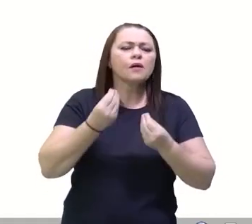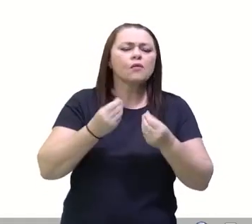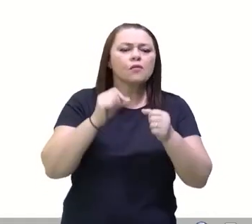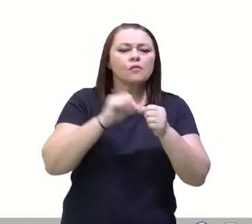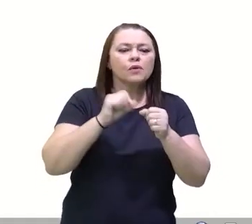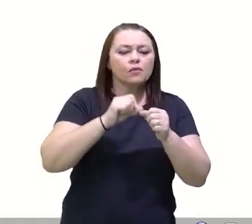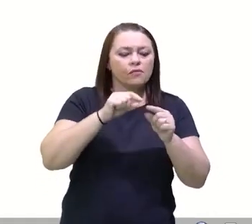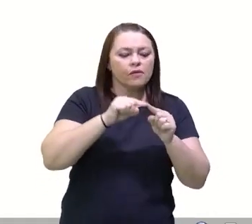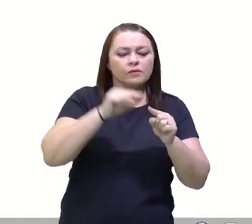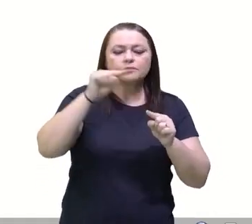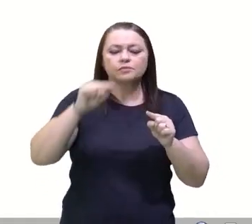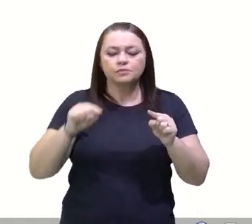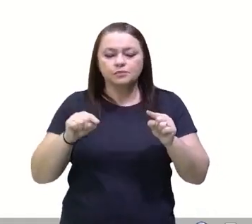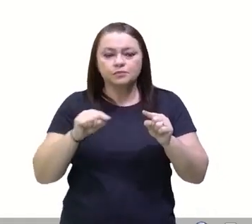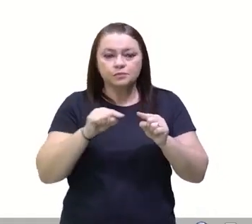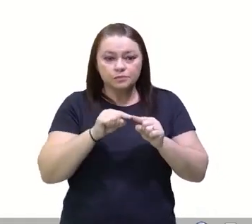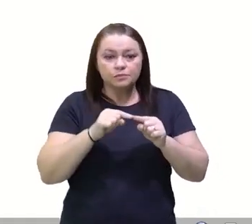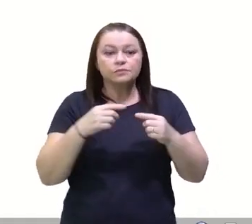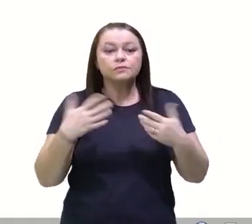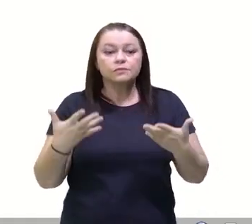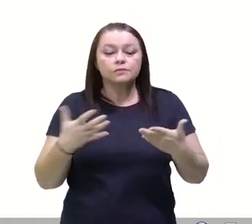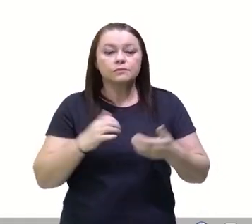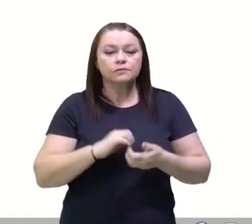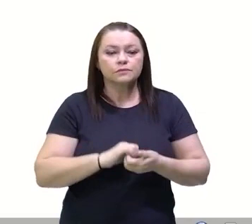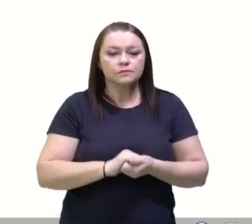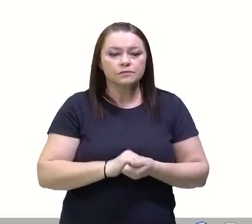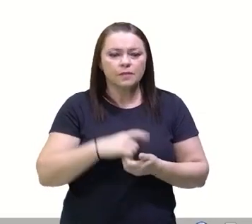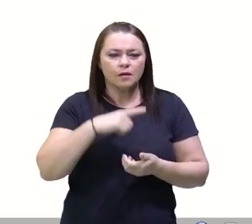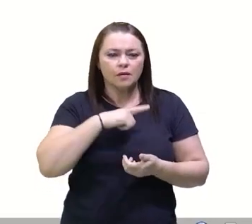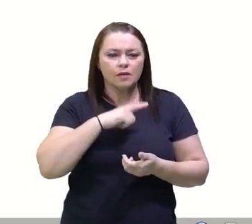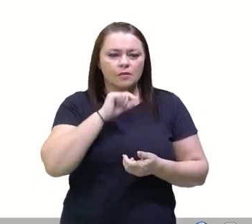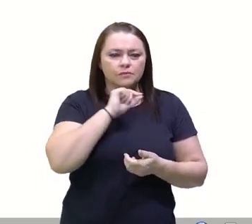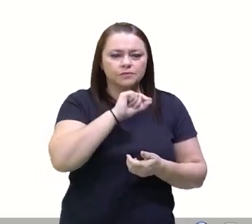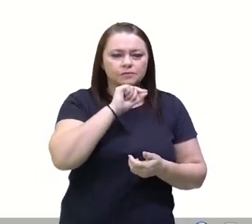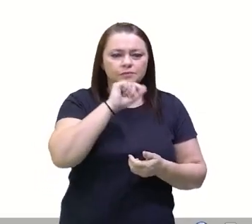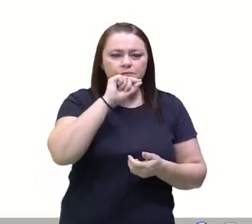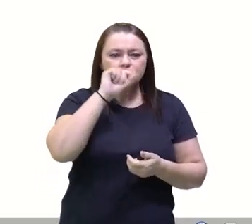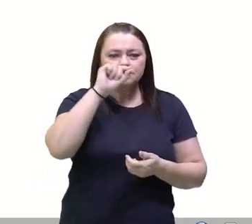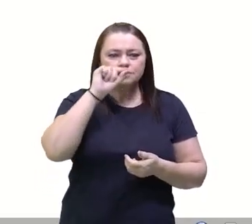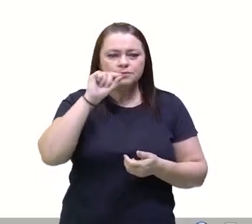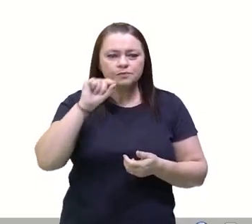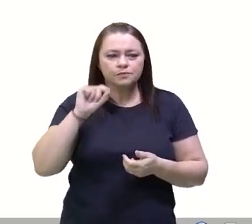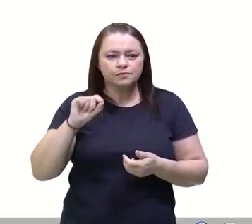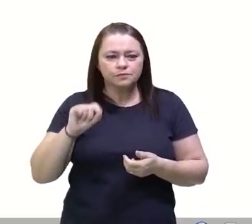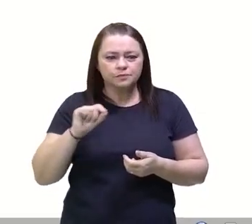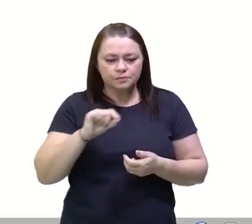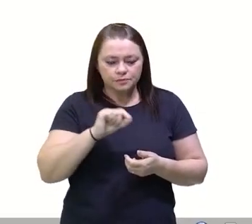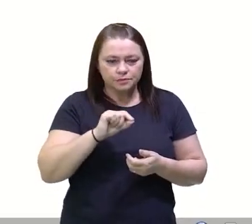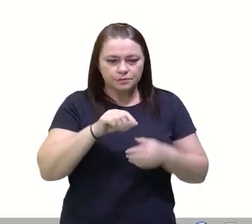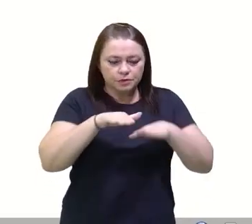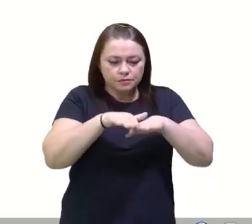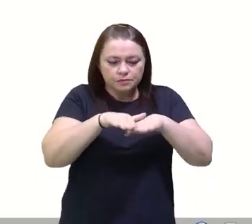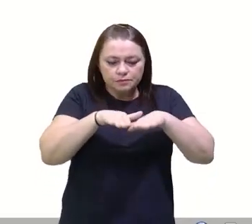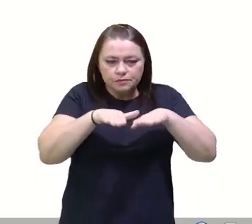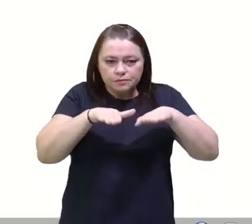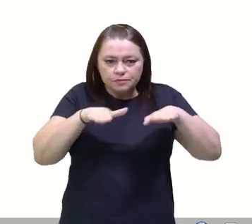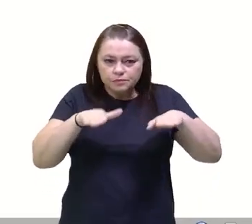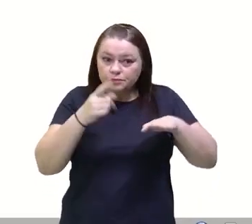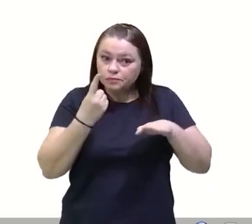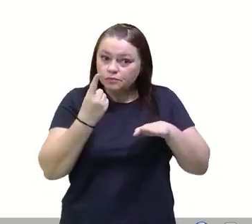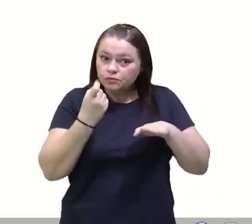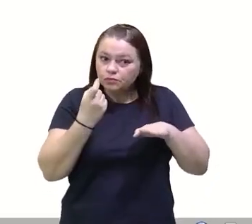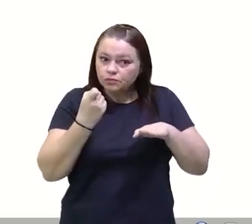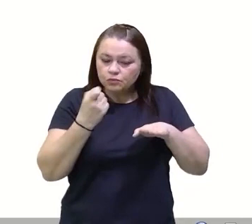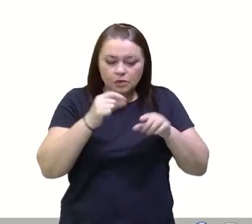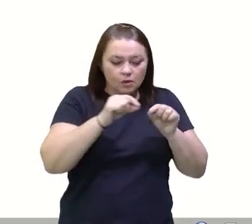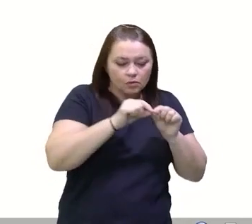não é verdade? Olha aí, eu tenho pontos dentro de um único plano e quando você